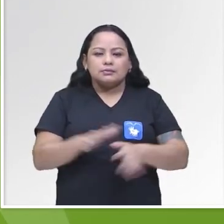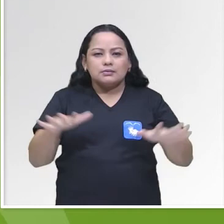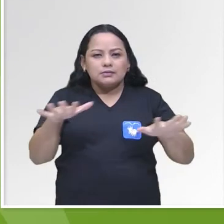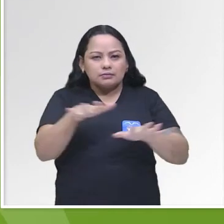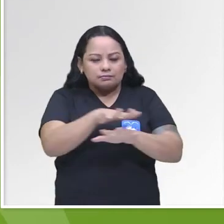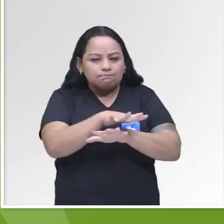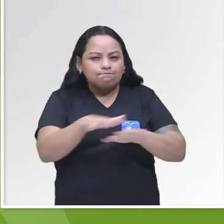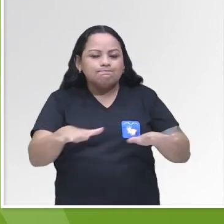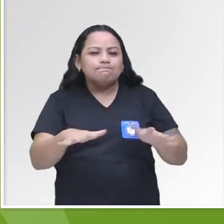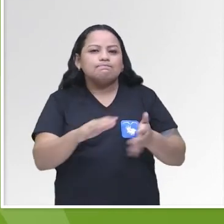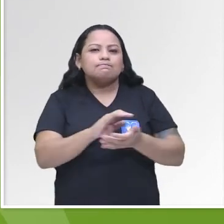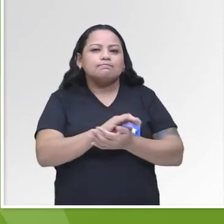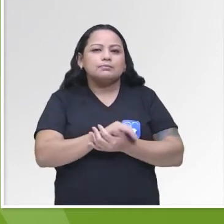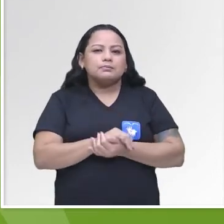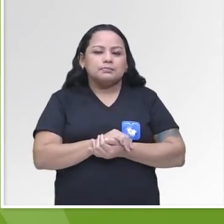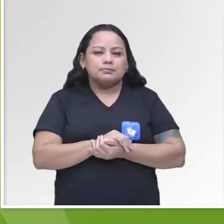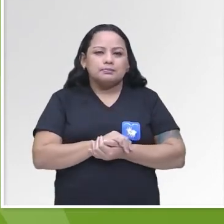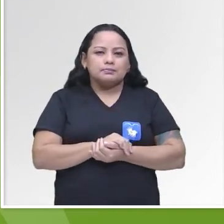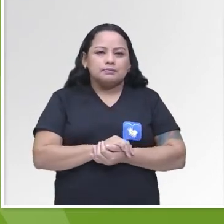isomeria